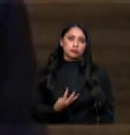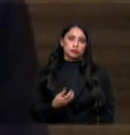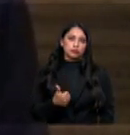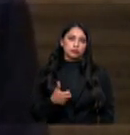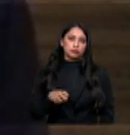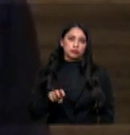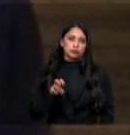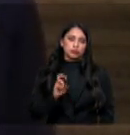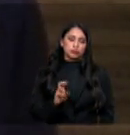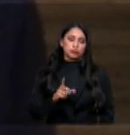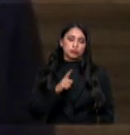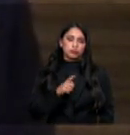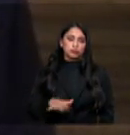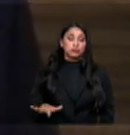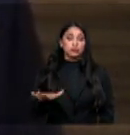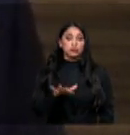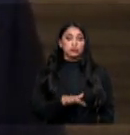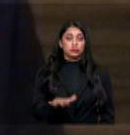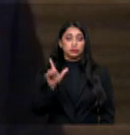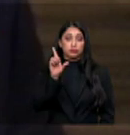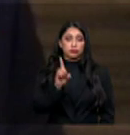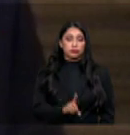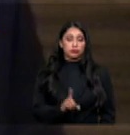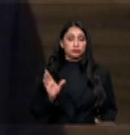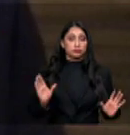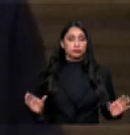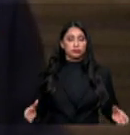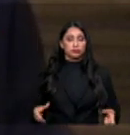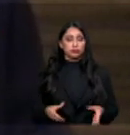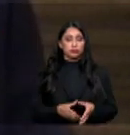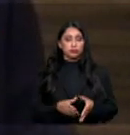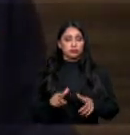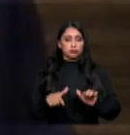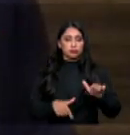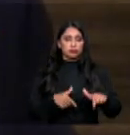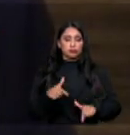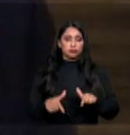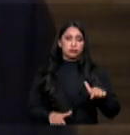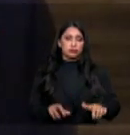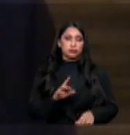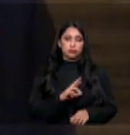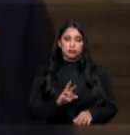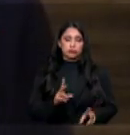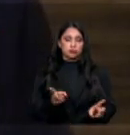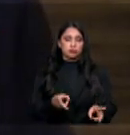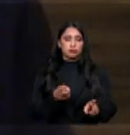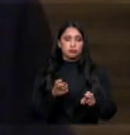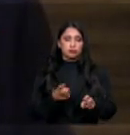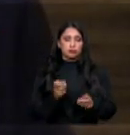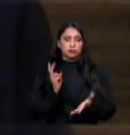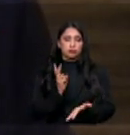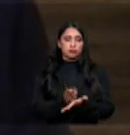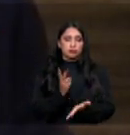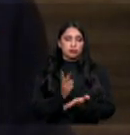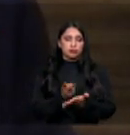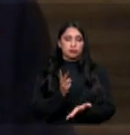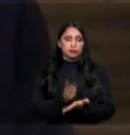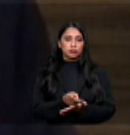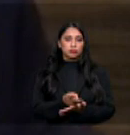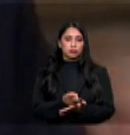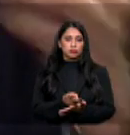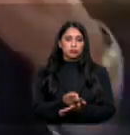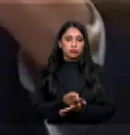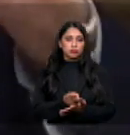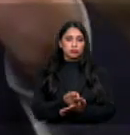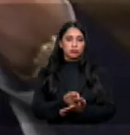590-415, que no âmbito do direito coletivo do trabalho não se verifica a mesma situação